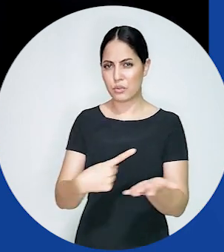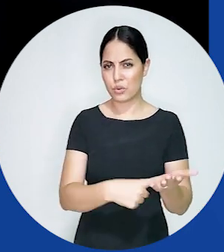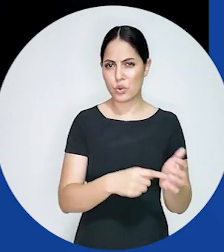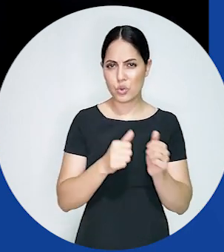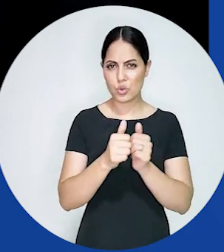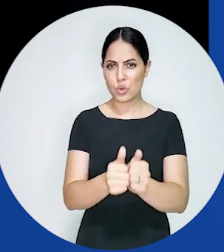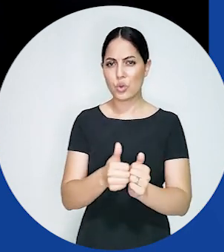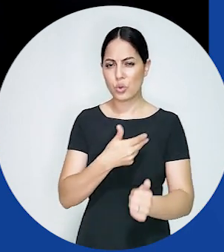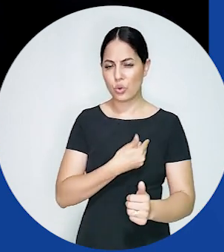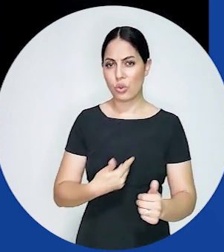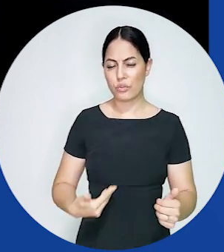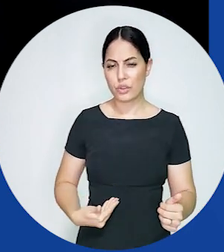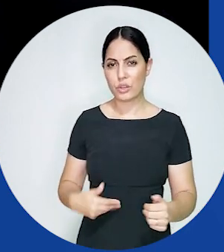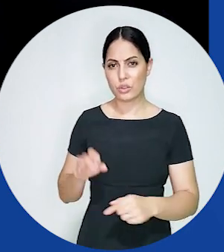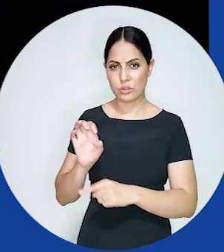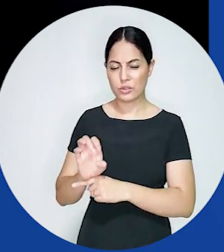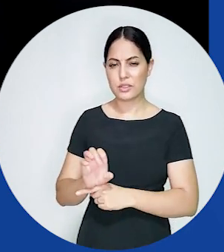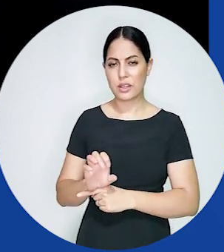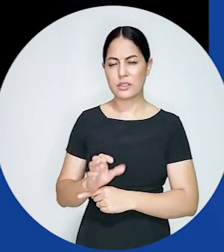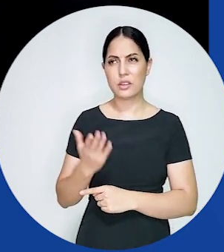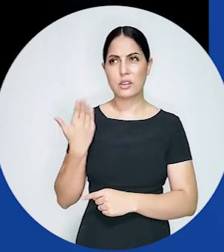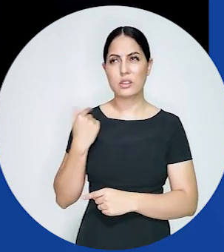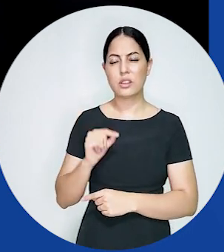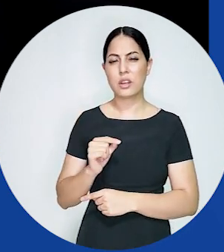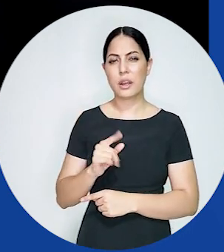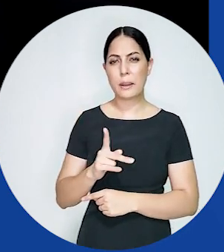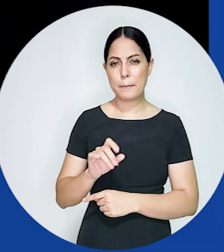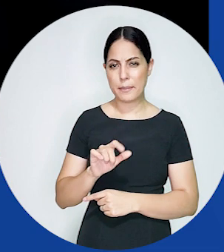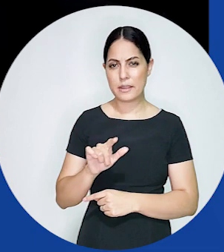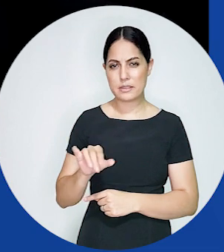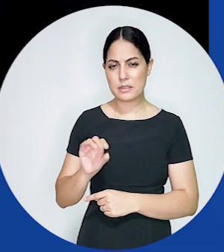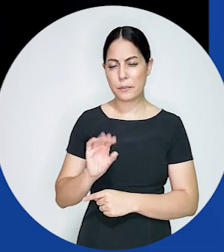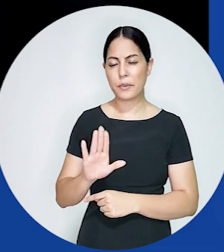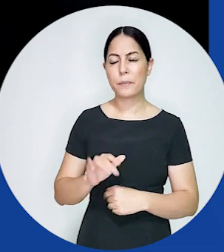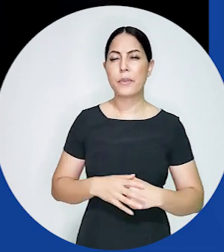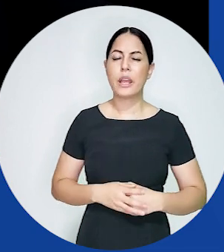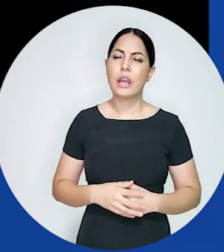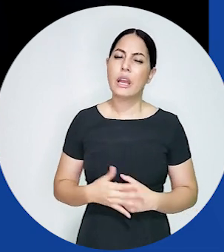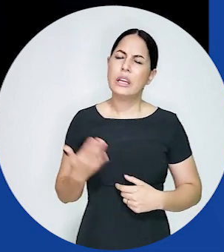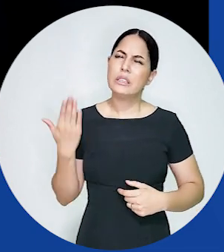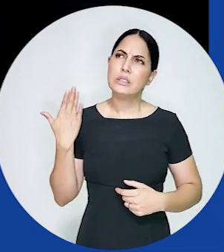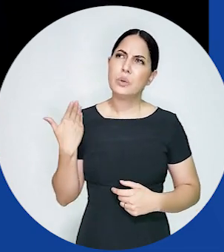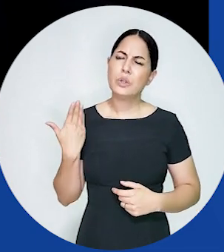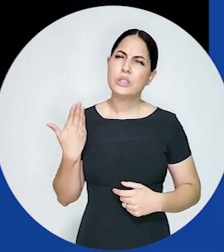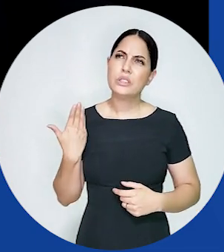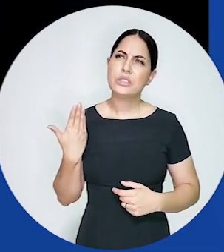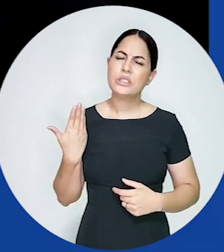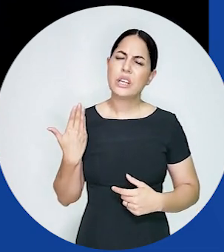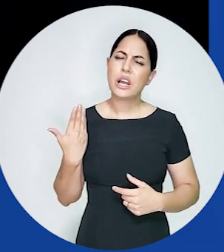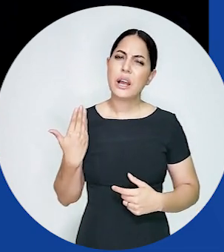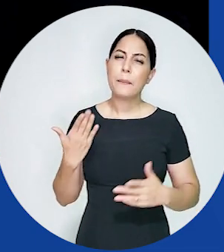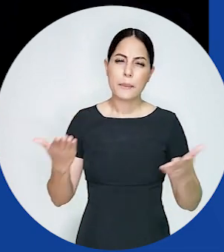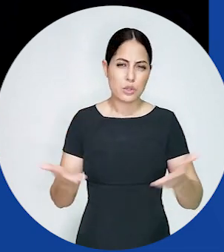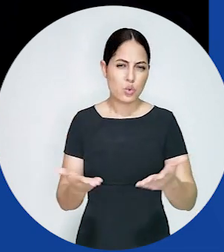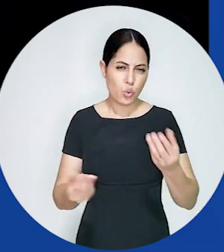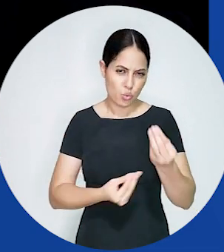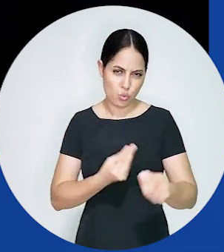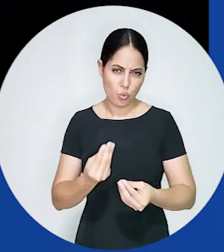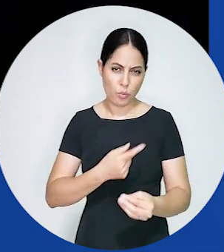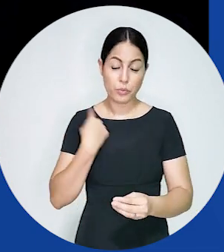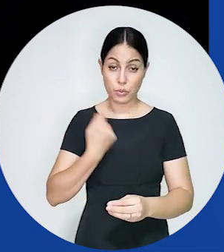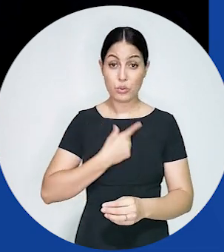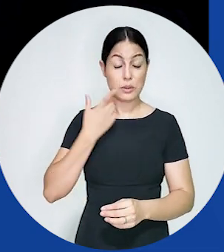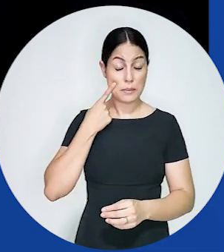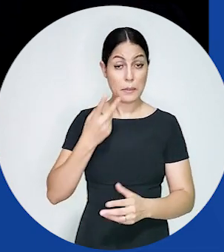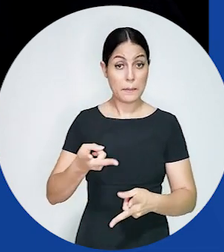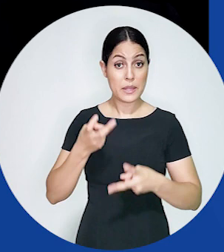de comum acordo até com o governador, não é? O governador Pezão na época, né? Portanto, a